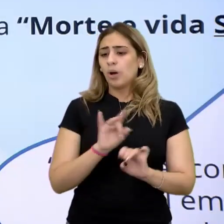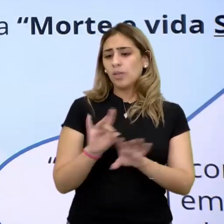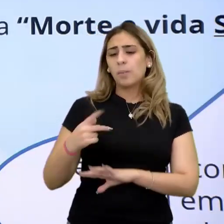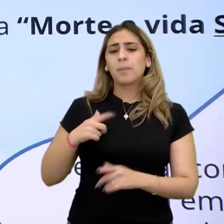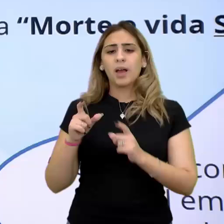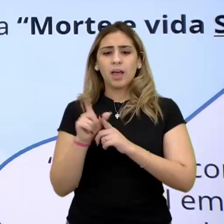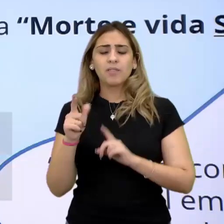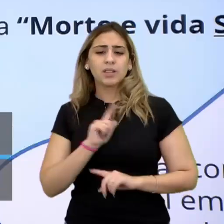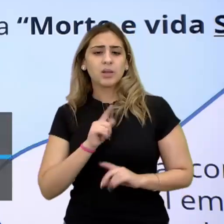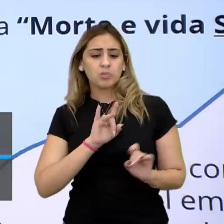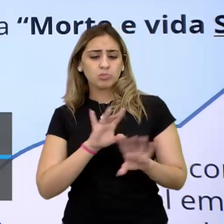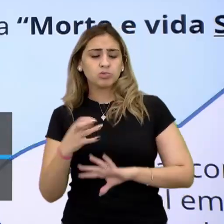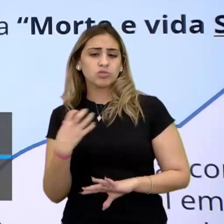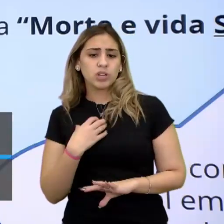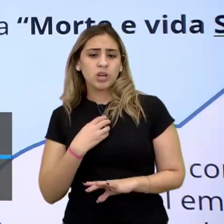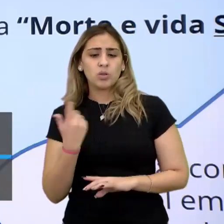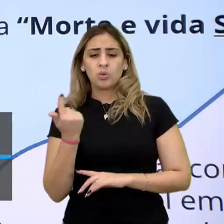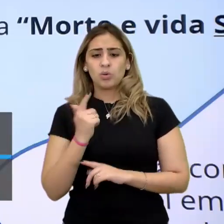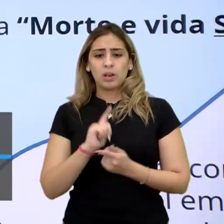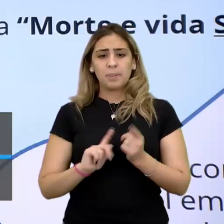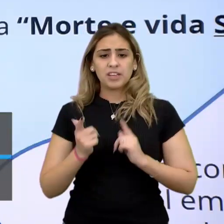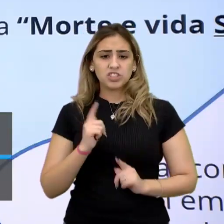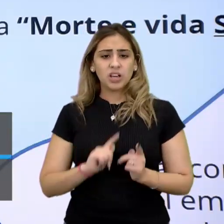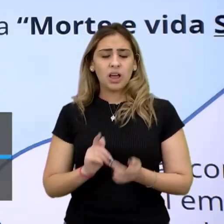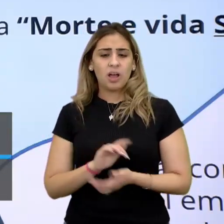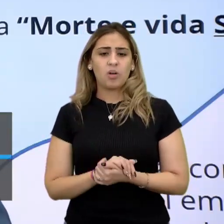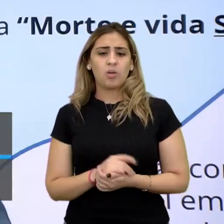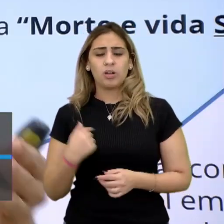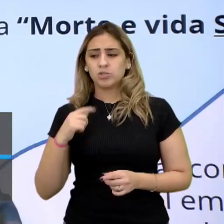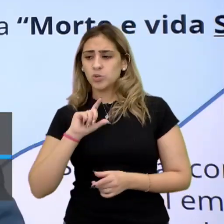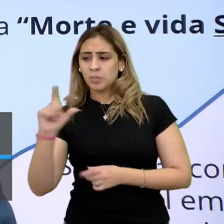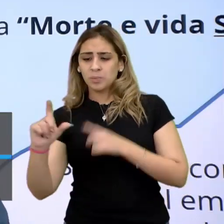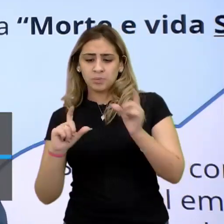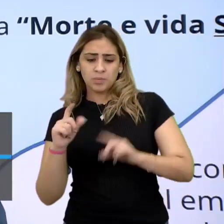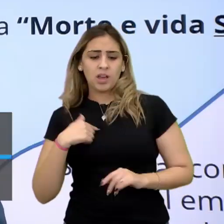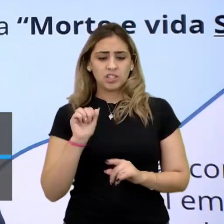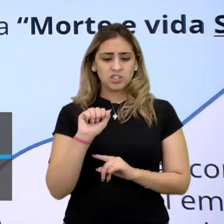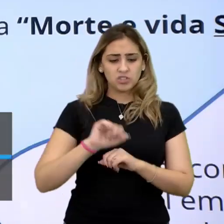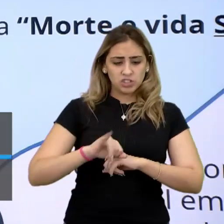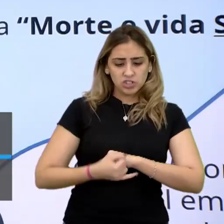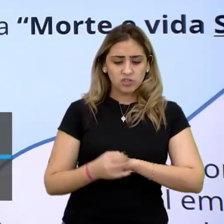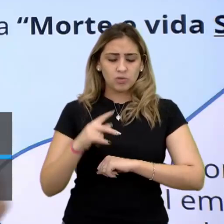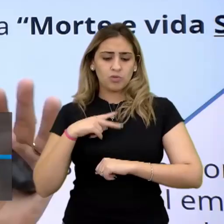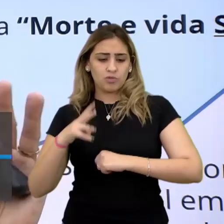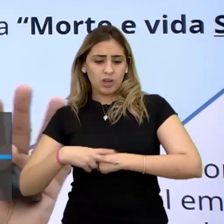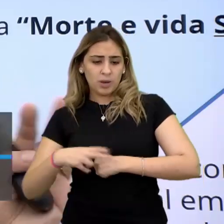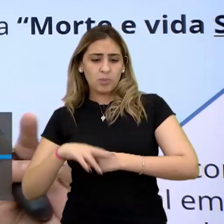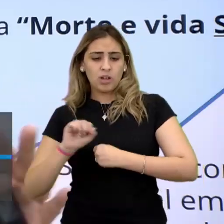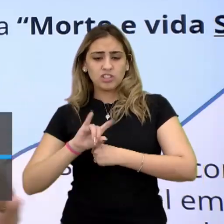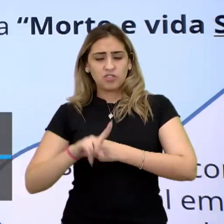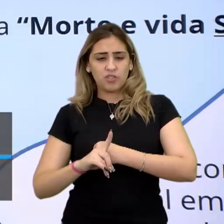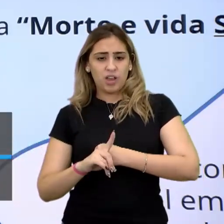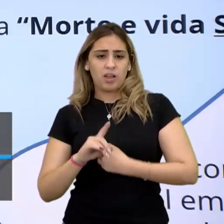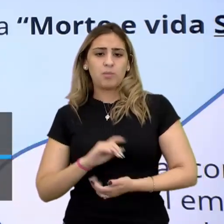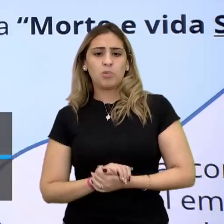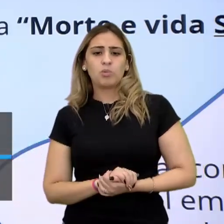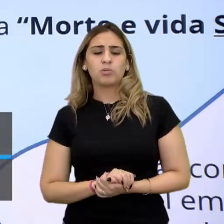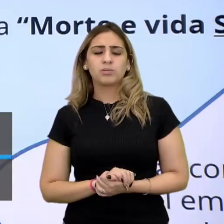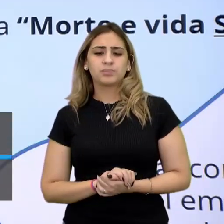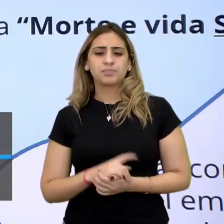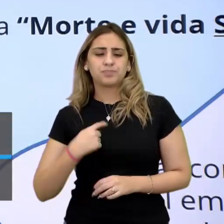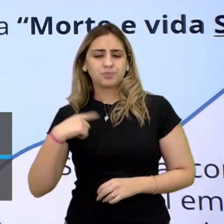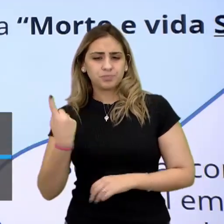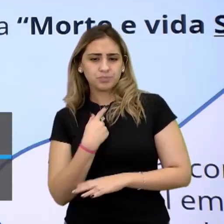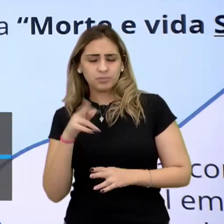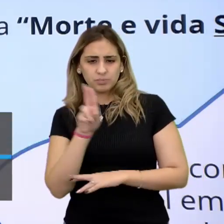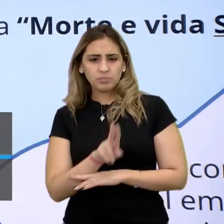tem uma classe gramatical. Substantivo, adjetivo, verbo, advérbio, pronome e assim sucessivamente. Quando a